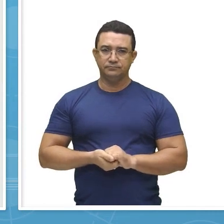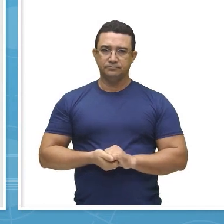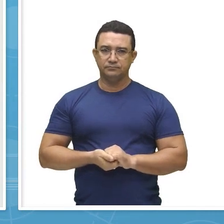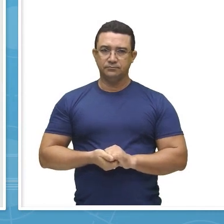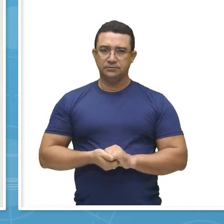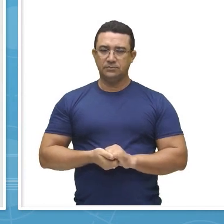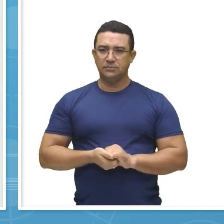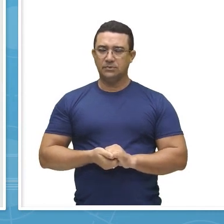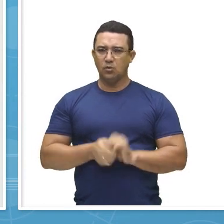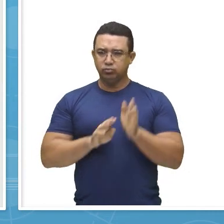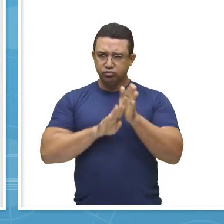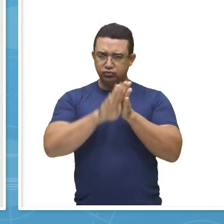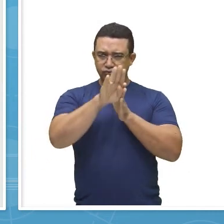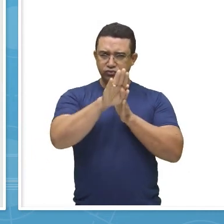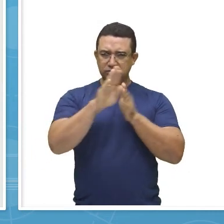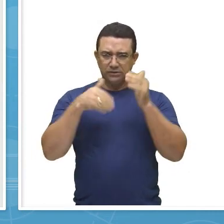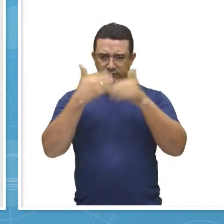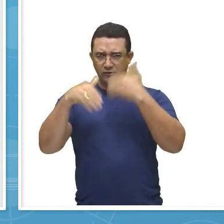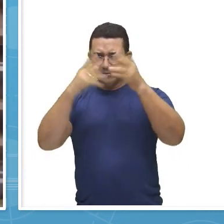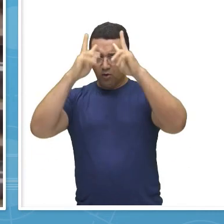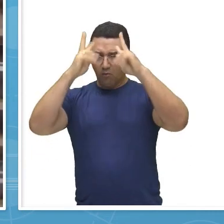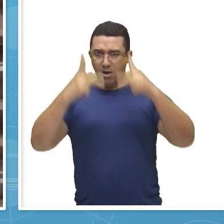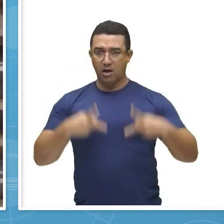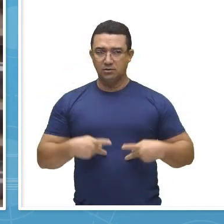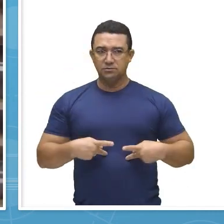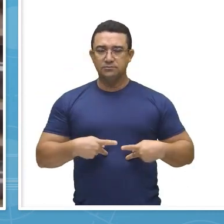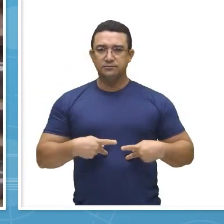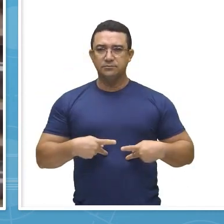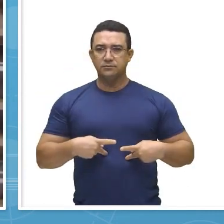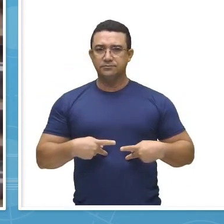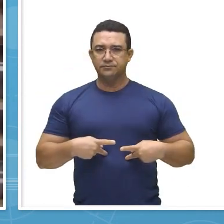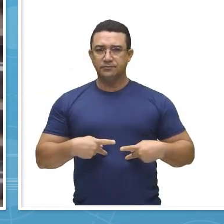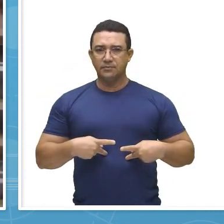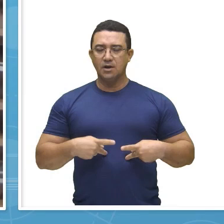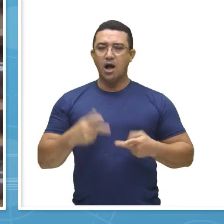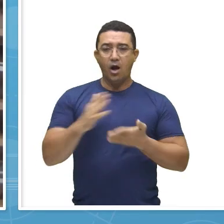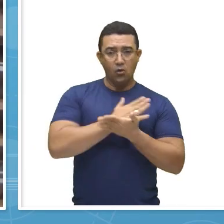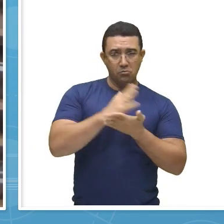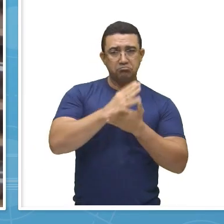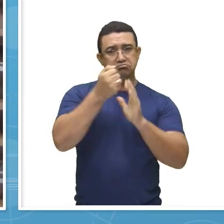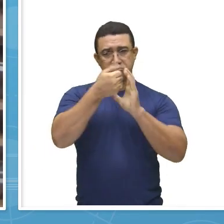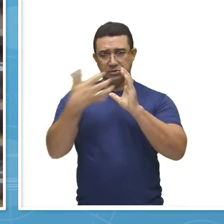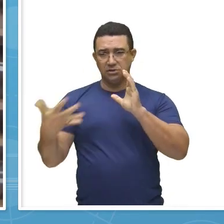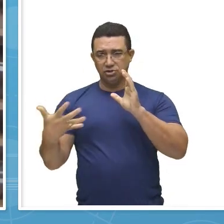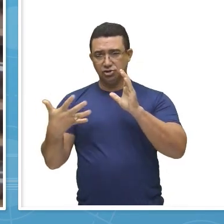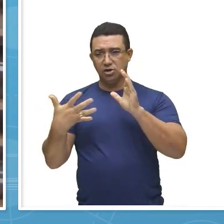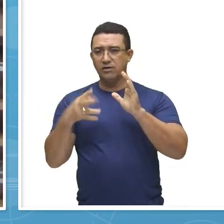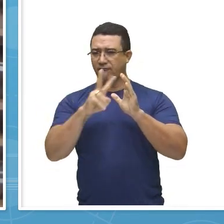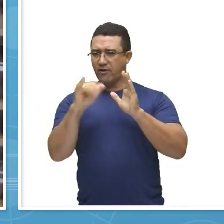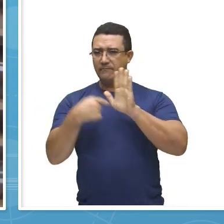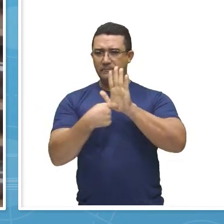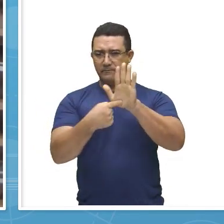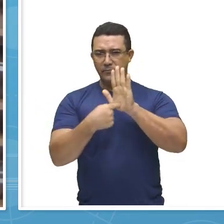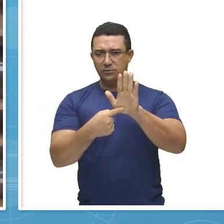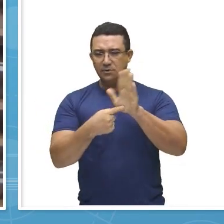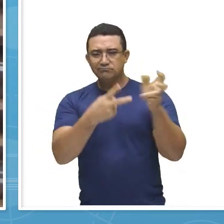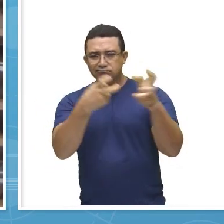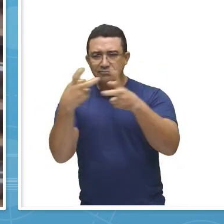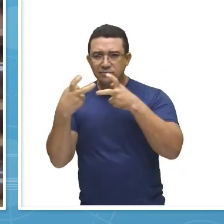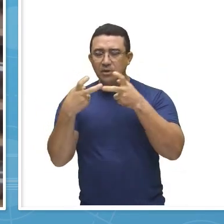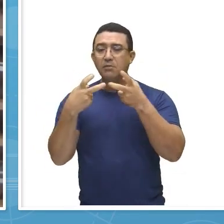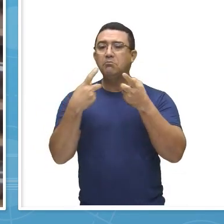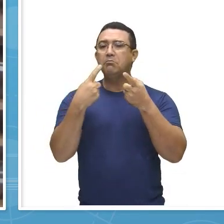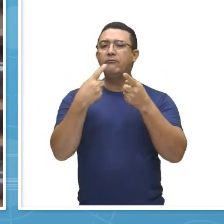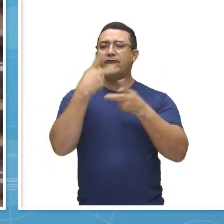desenvolvimento humano, ele vai levar em consideração alguns fatores, alguns indicadores para a gente